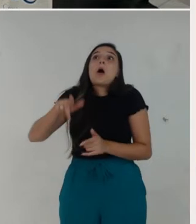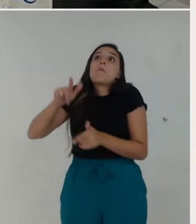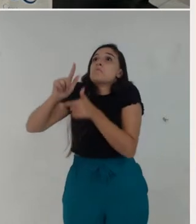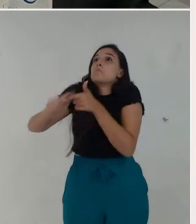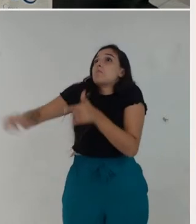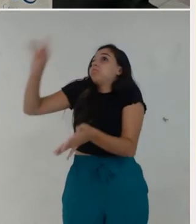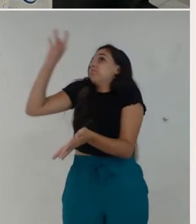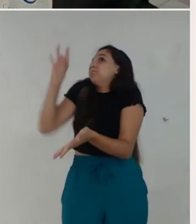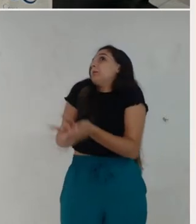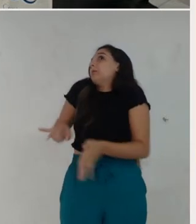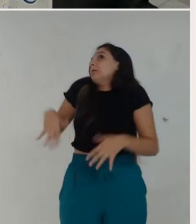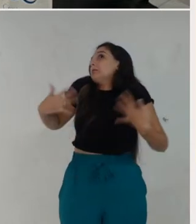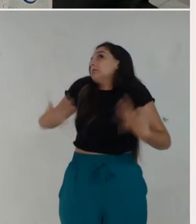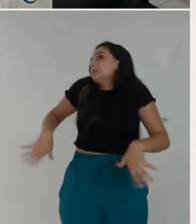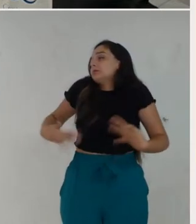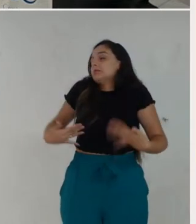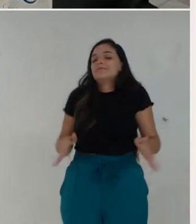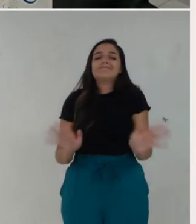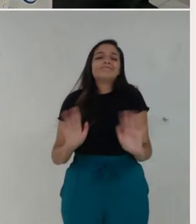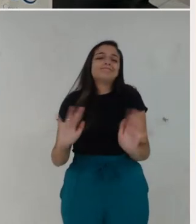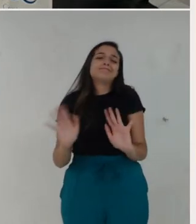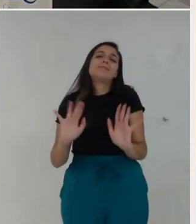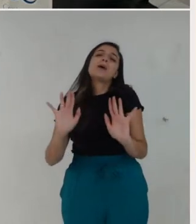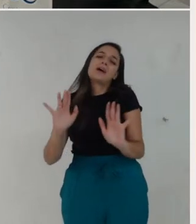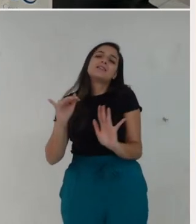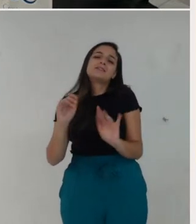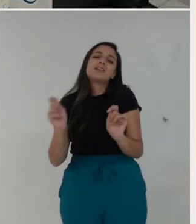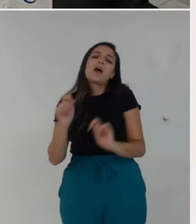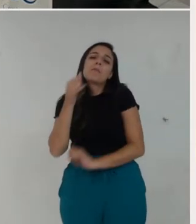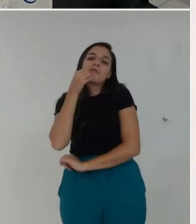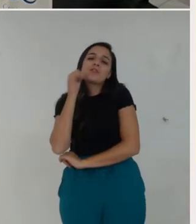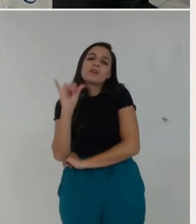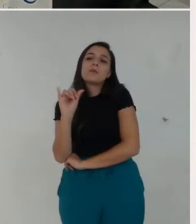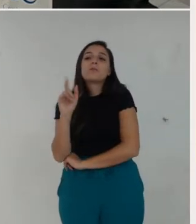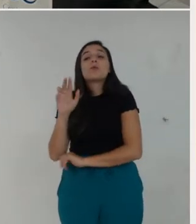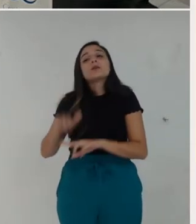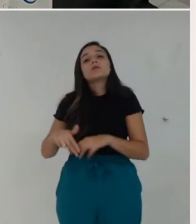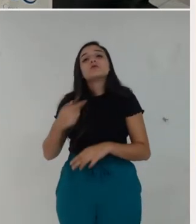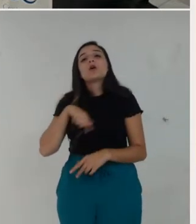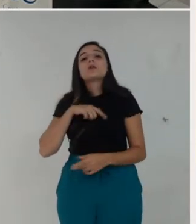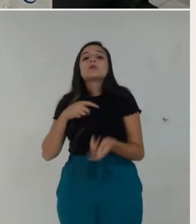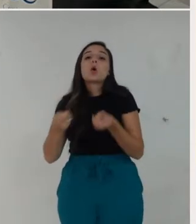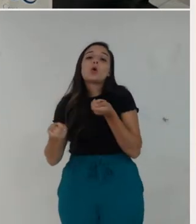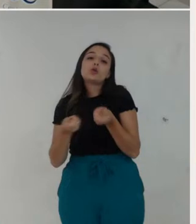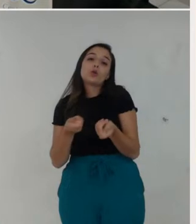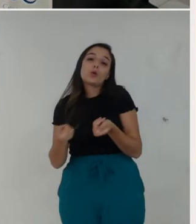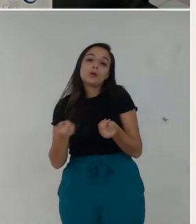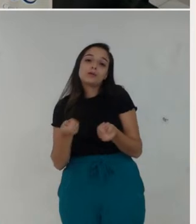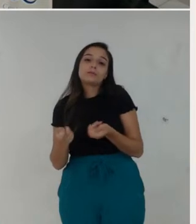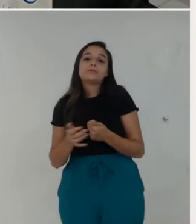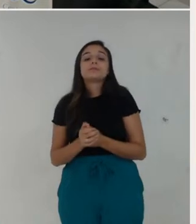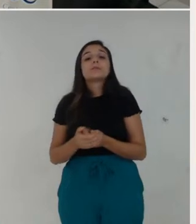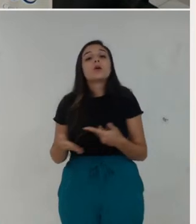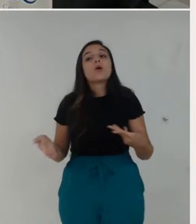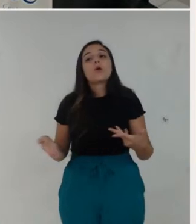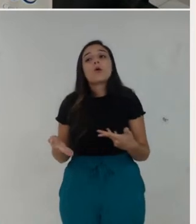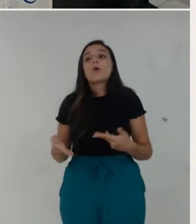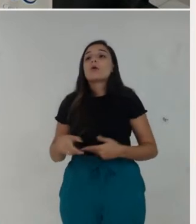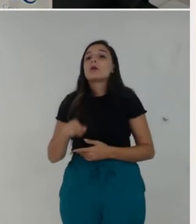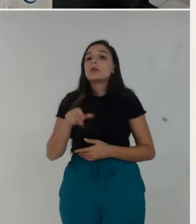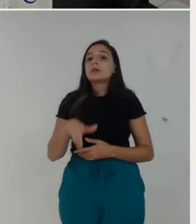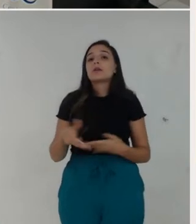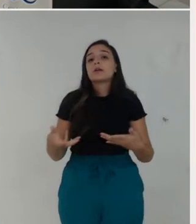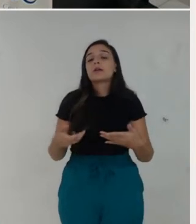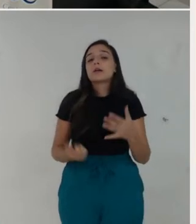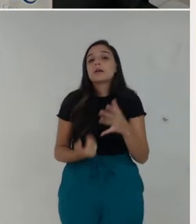né? Mas melhor evitar. Então a gente começou a controlar. Então, hoje em dia, quem quiser fazer um verbete tem